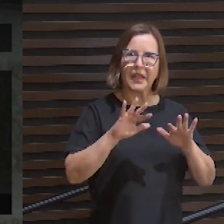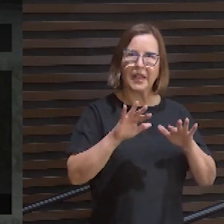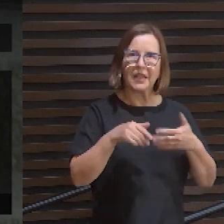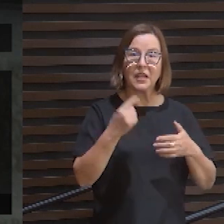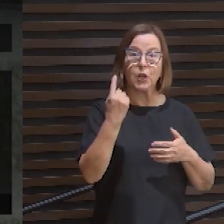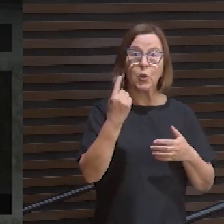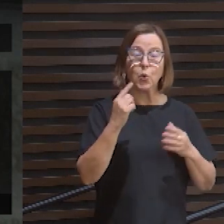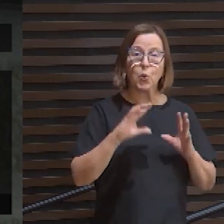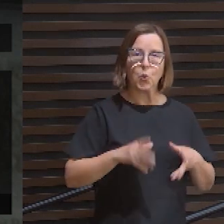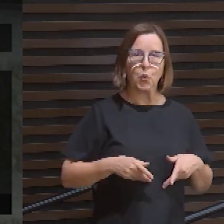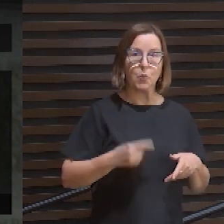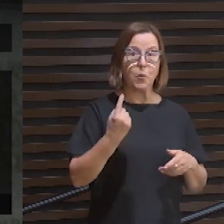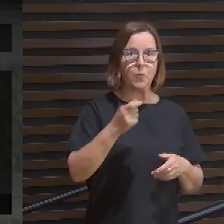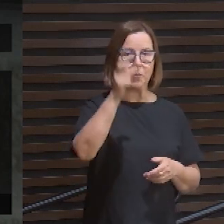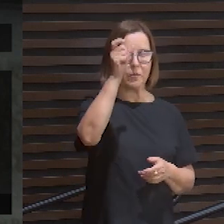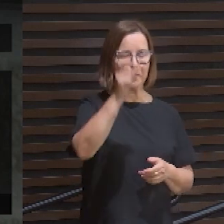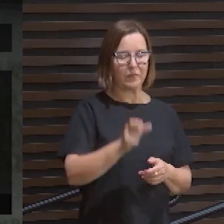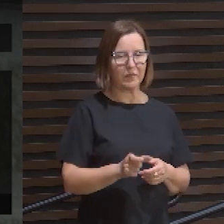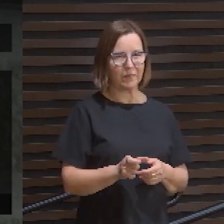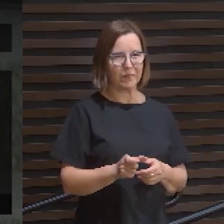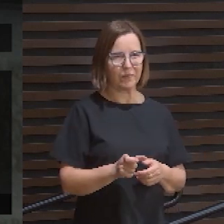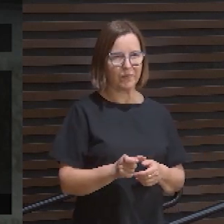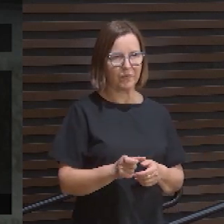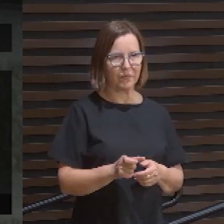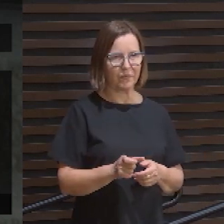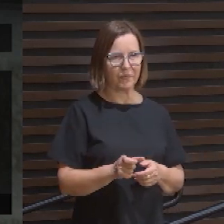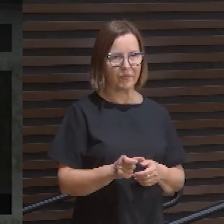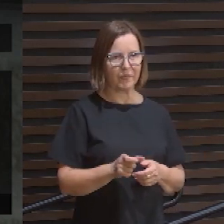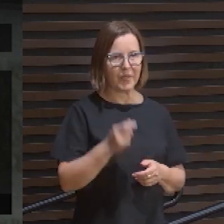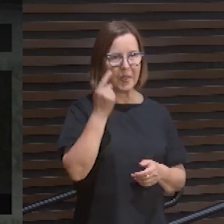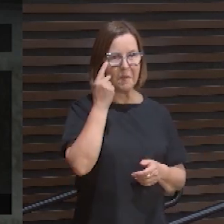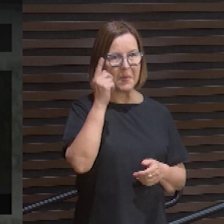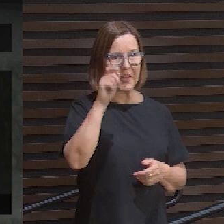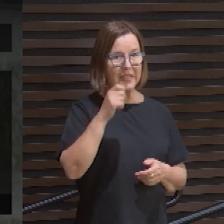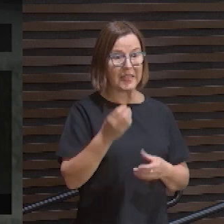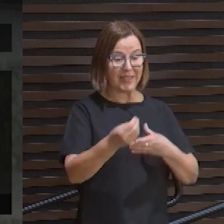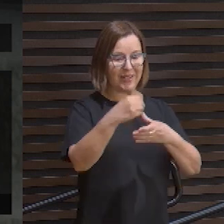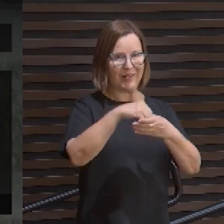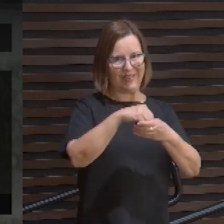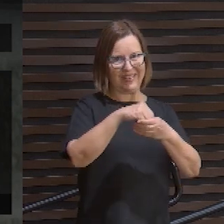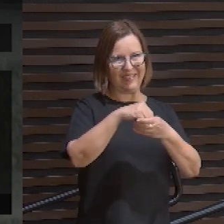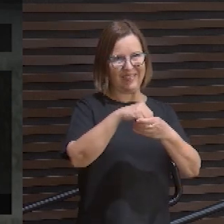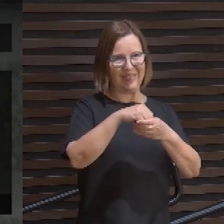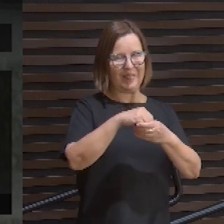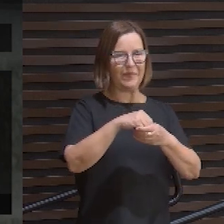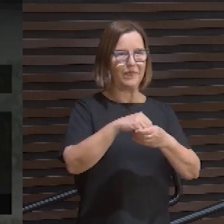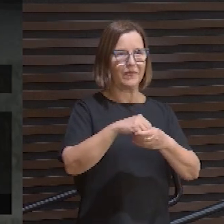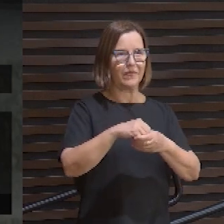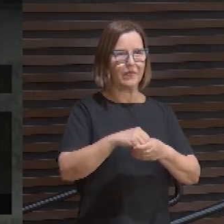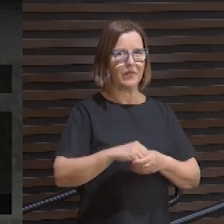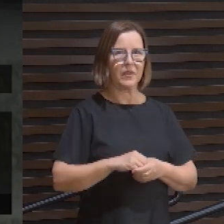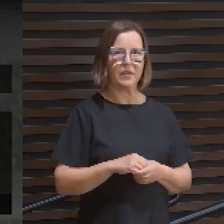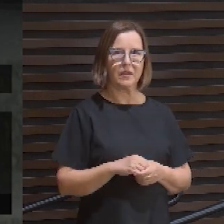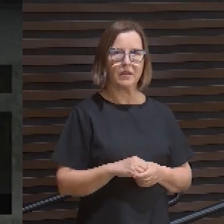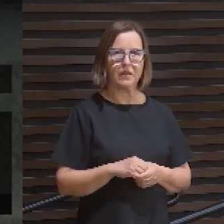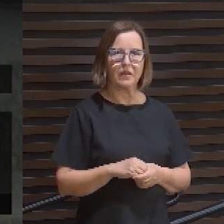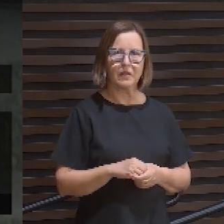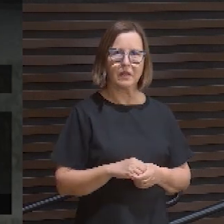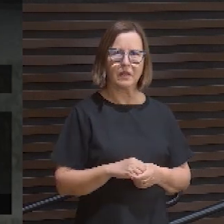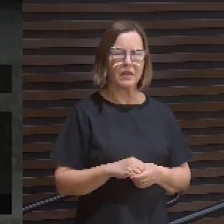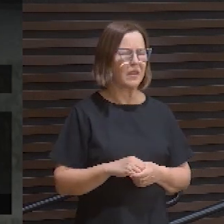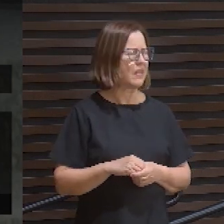a uma pessoa, para sermos incluídos nela. Não te deleitaste